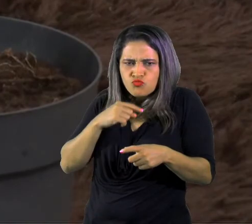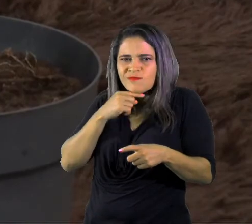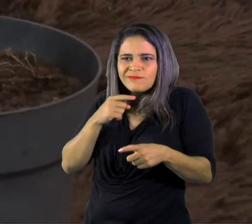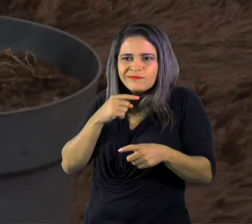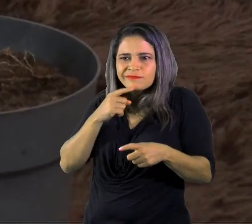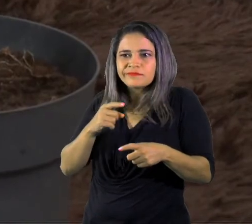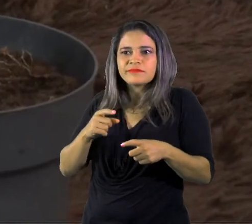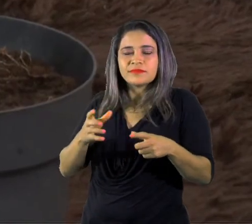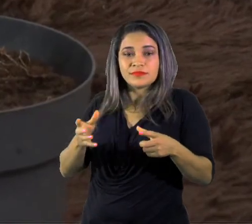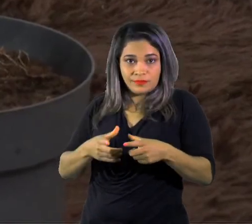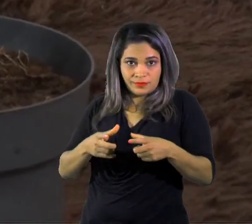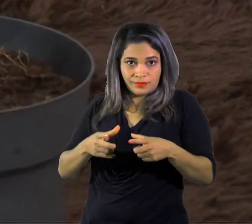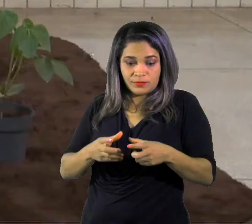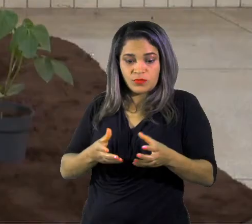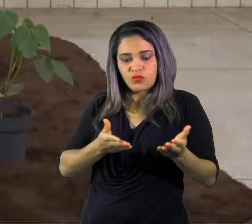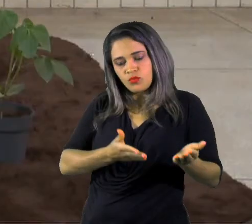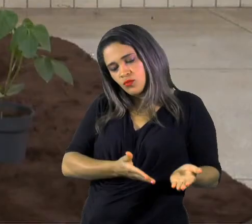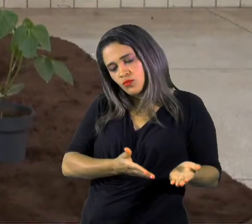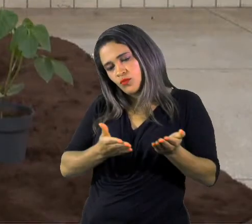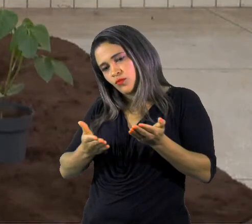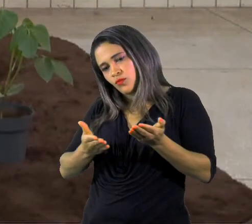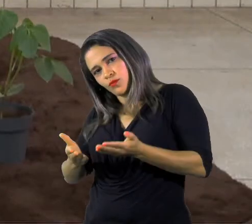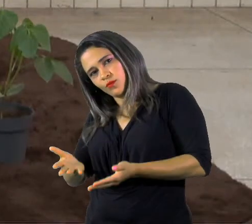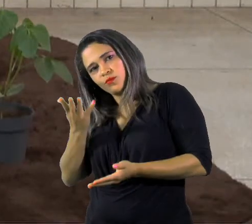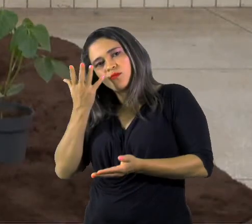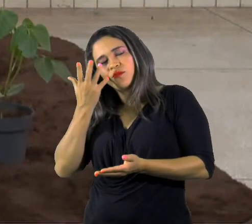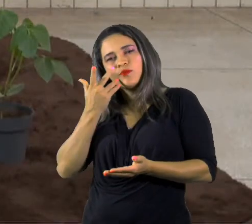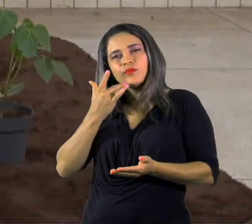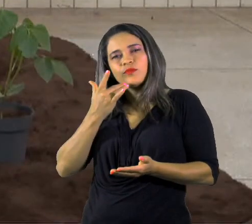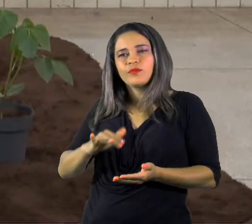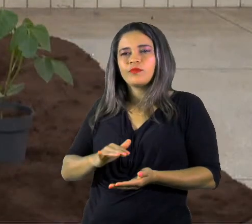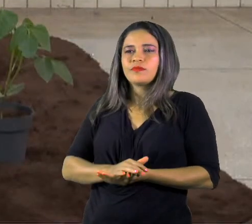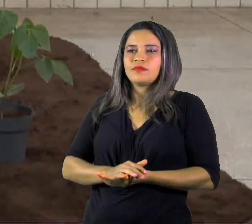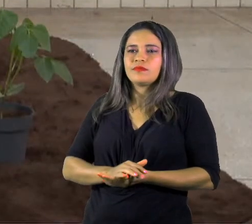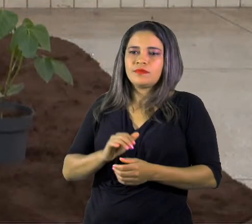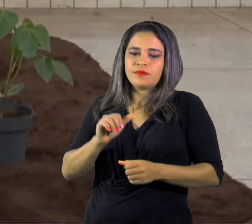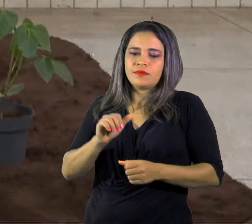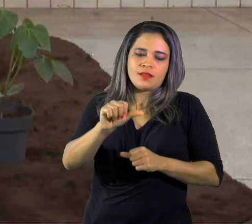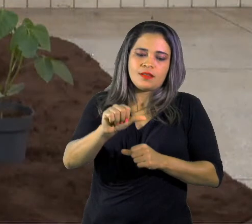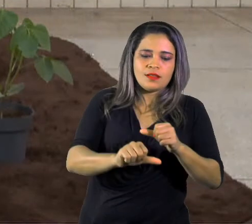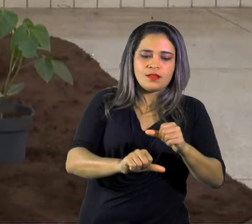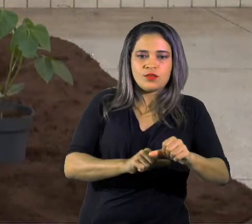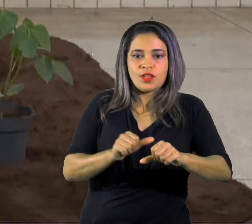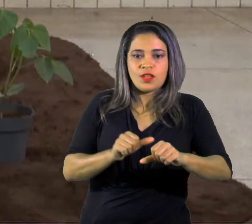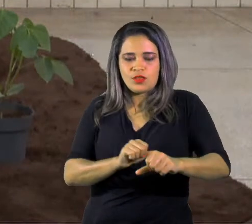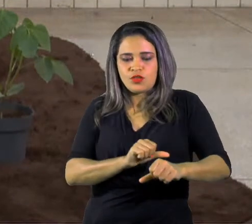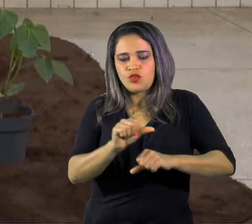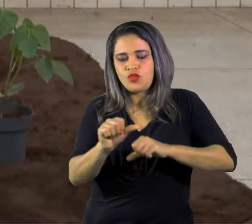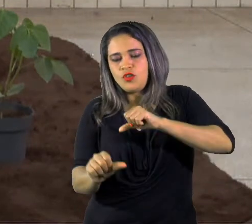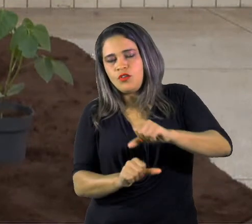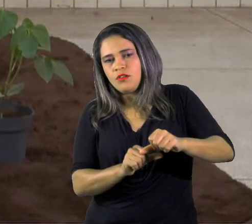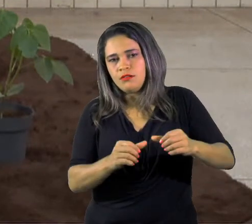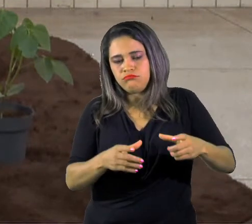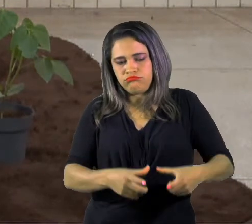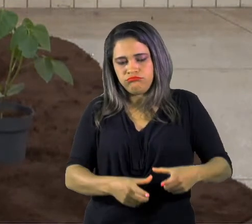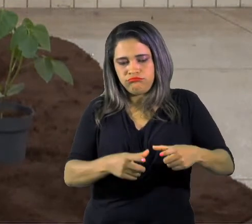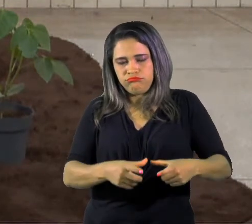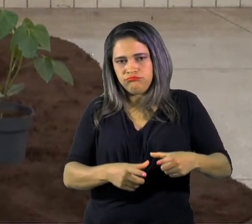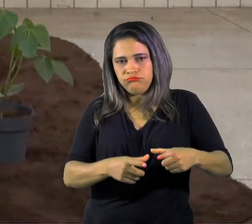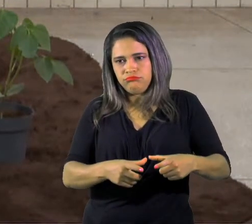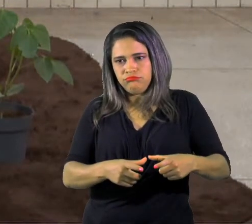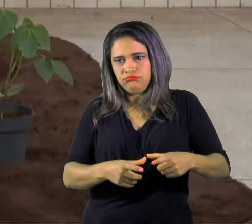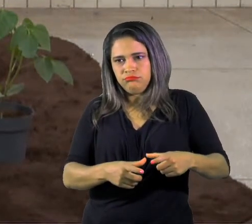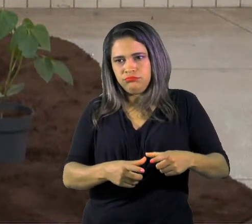aí a gente vai convidar a nossa criança a fazer o a transportar, né? A fazer